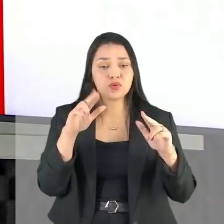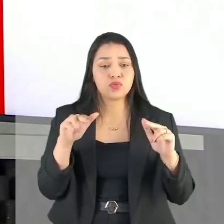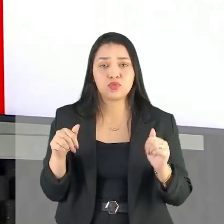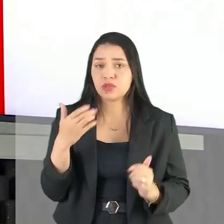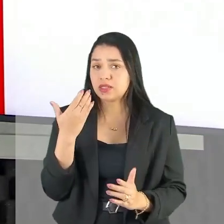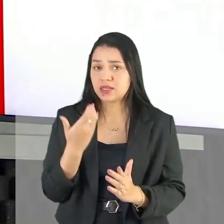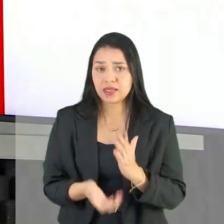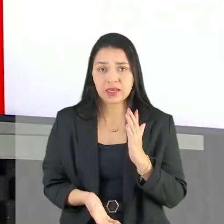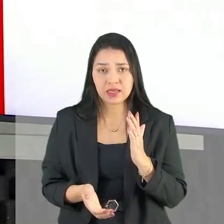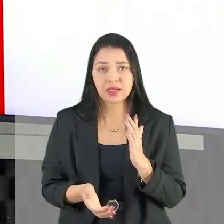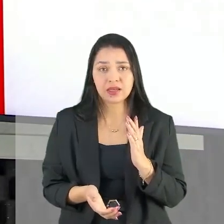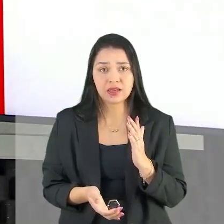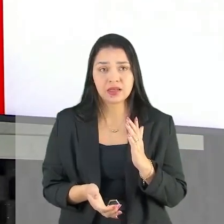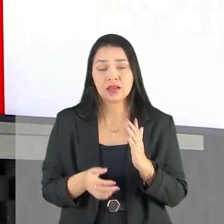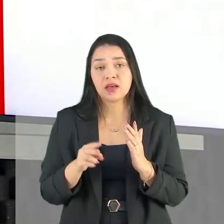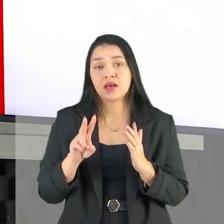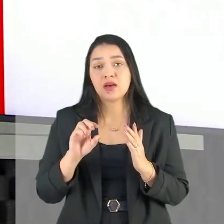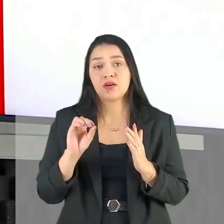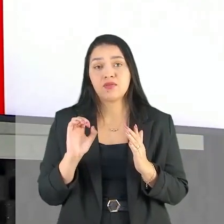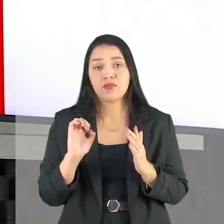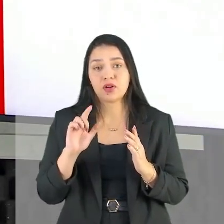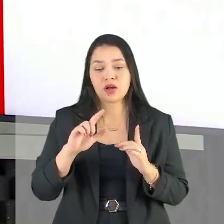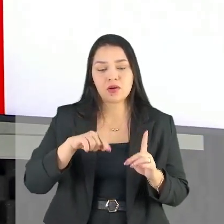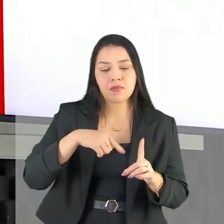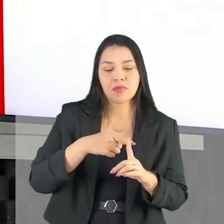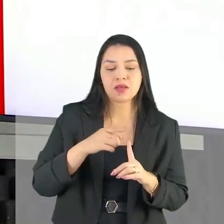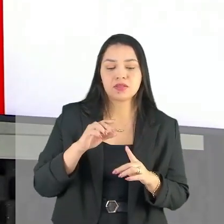errar. Vogal com vogal.